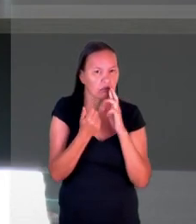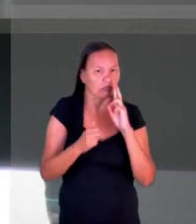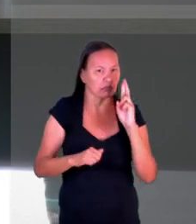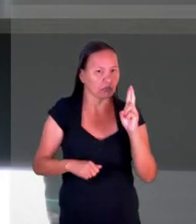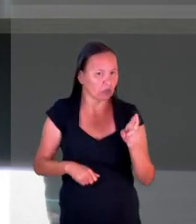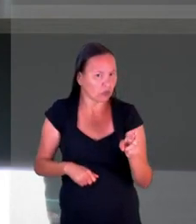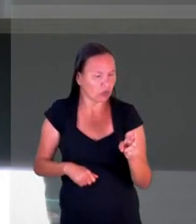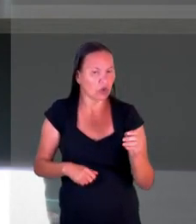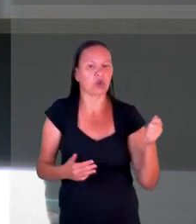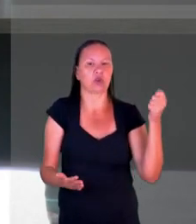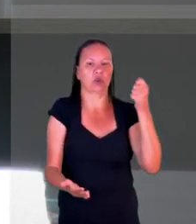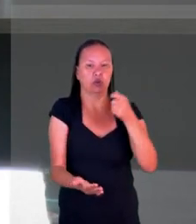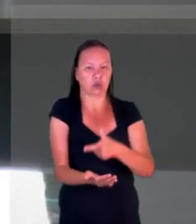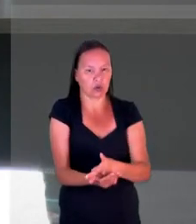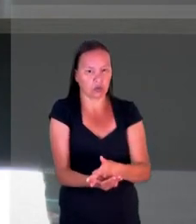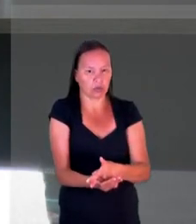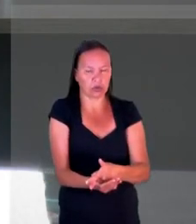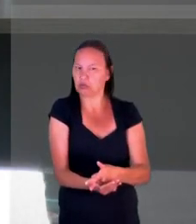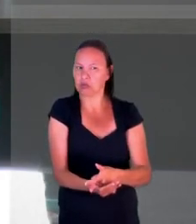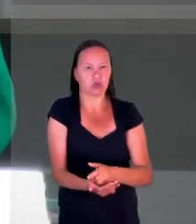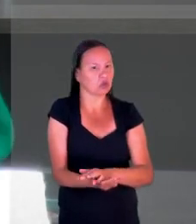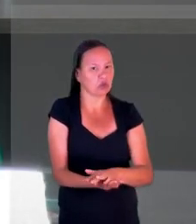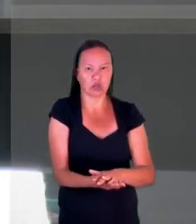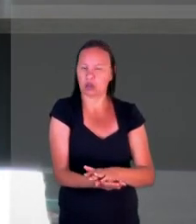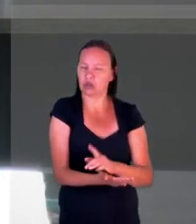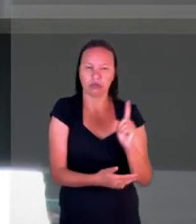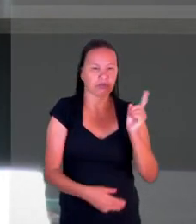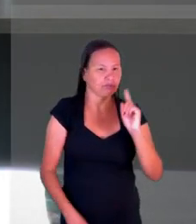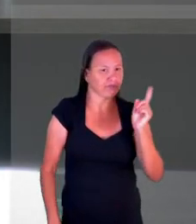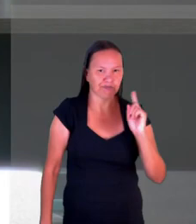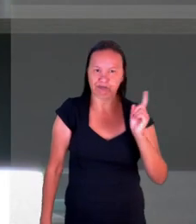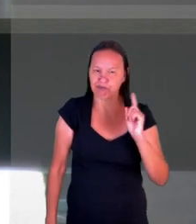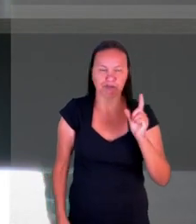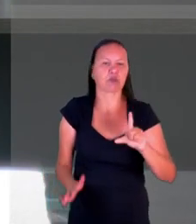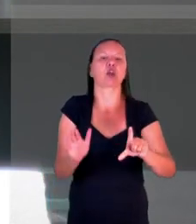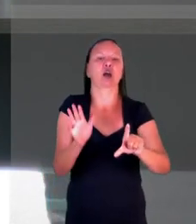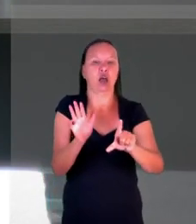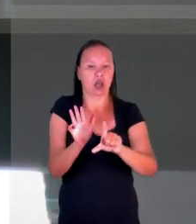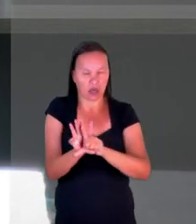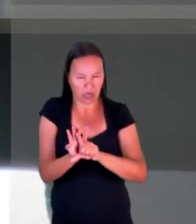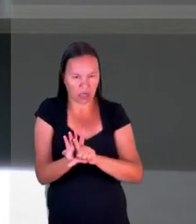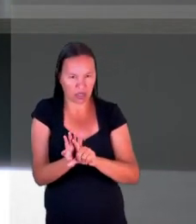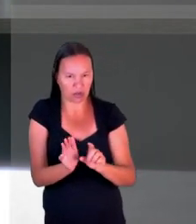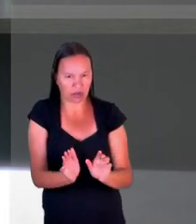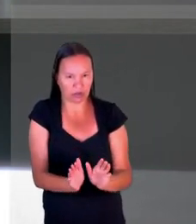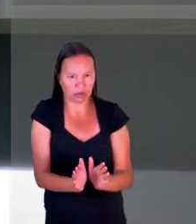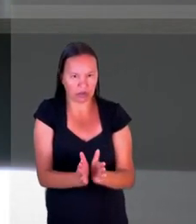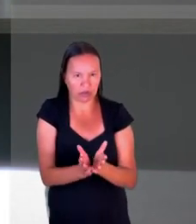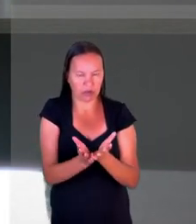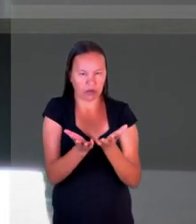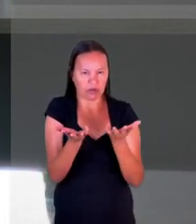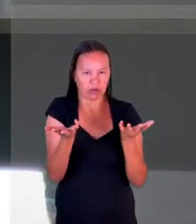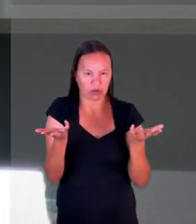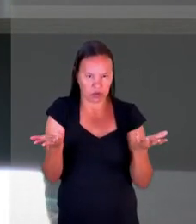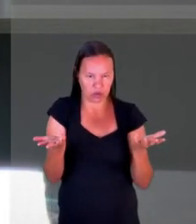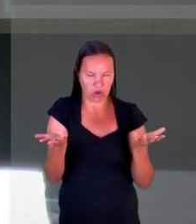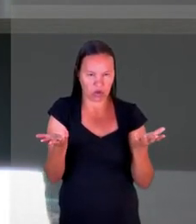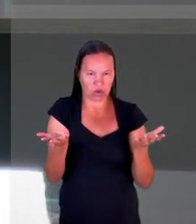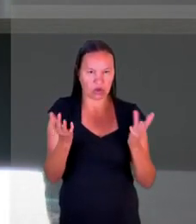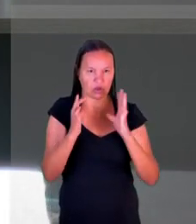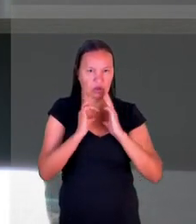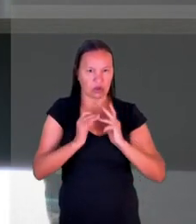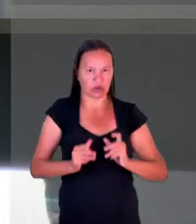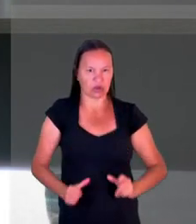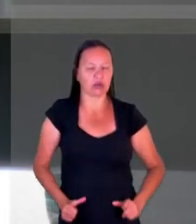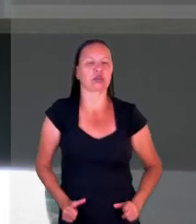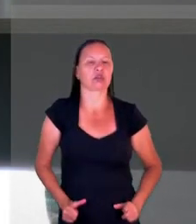ou comprando não esta lei é dirigida aos pobres num tratamento discriminatório